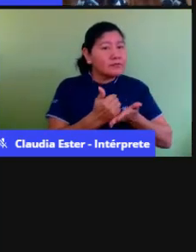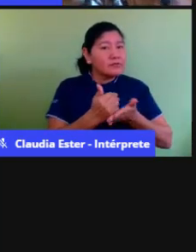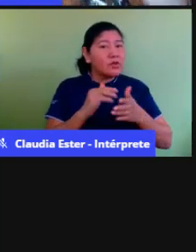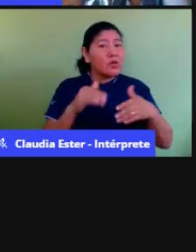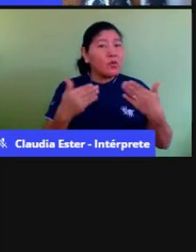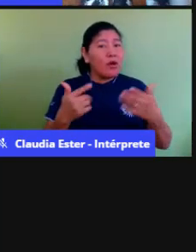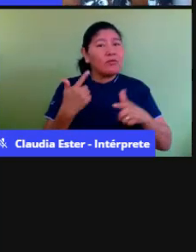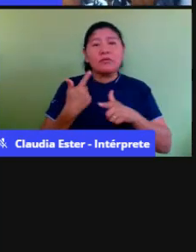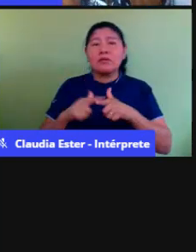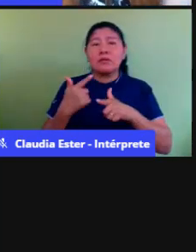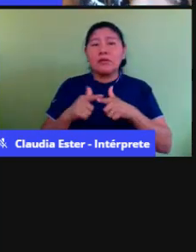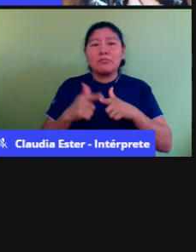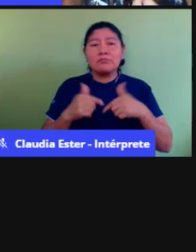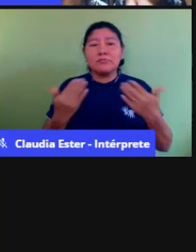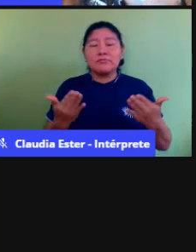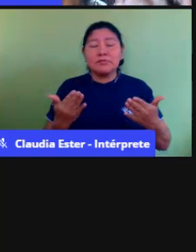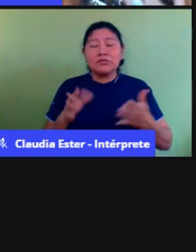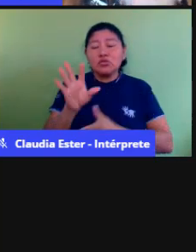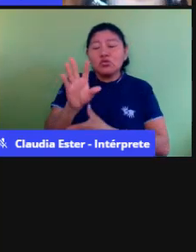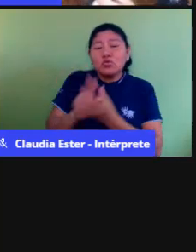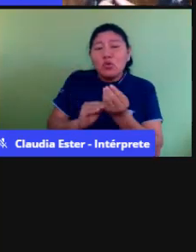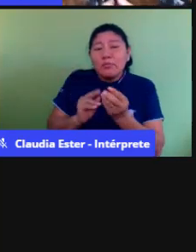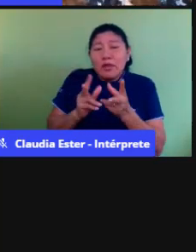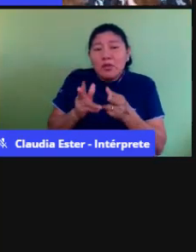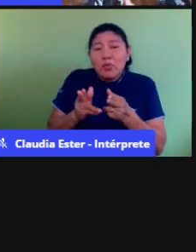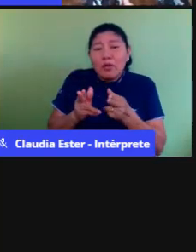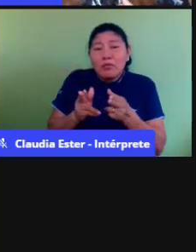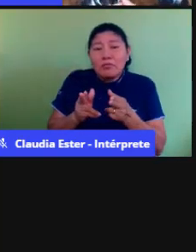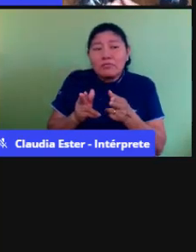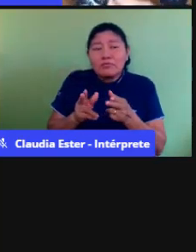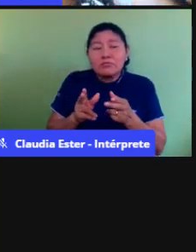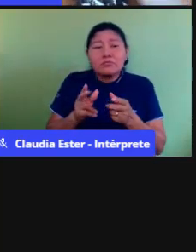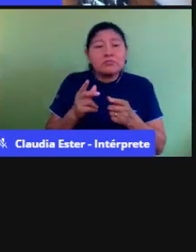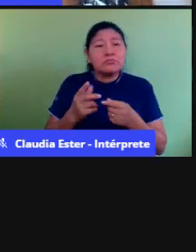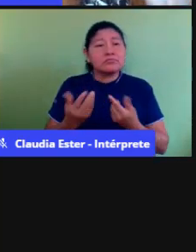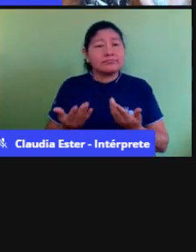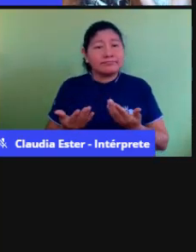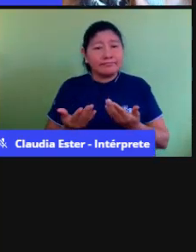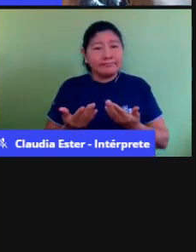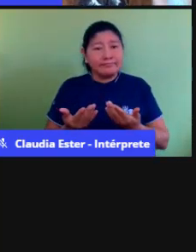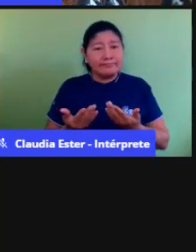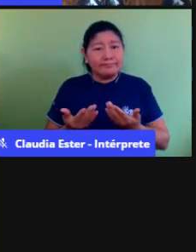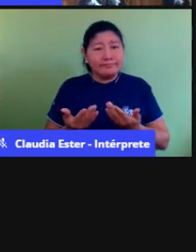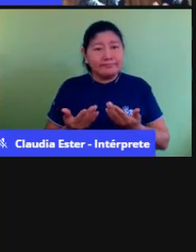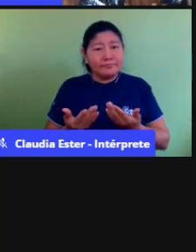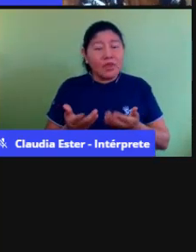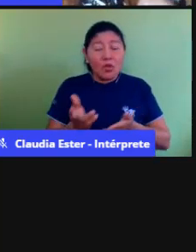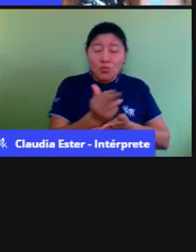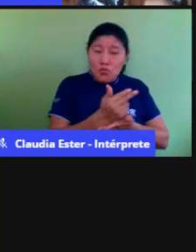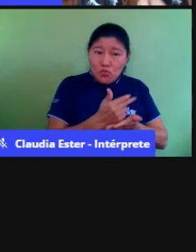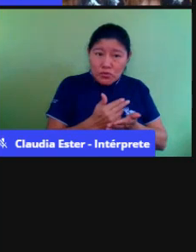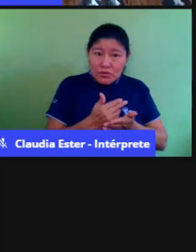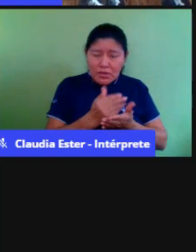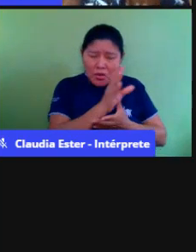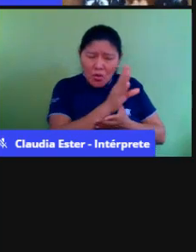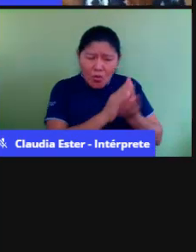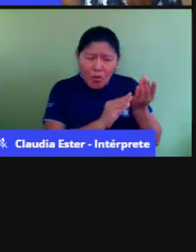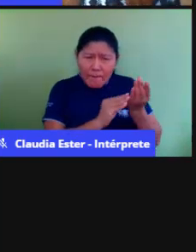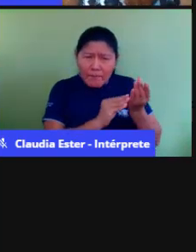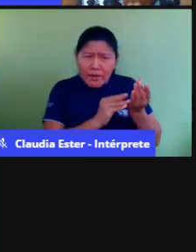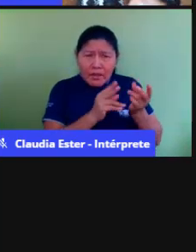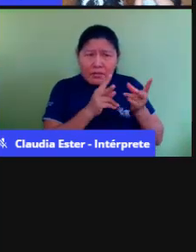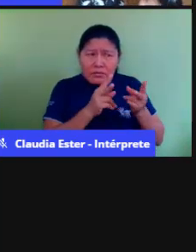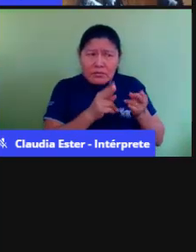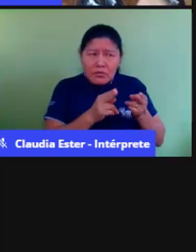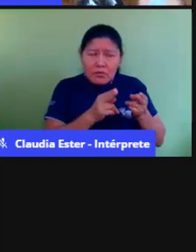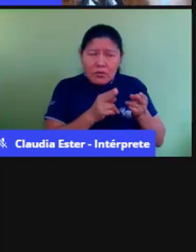o problema de desenhar, fazer um desenho assim? O desenho estereotipado, nesse tipo de